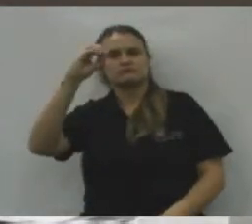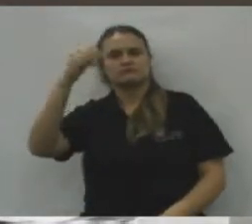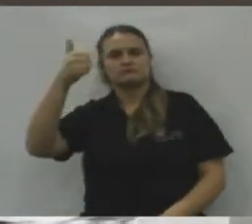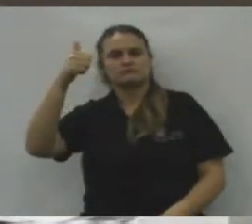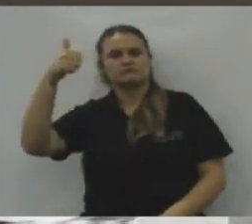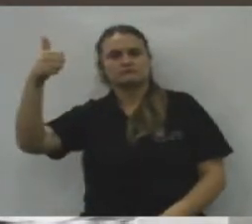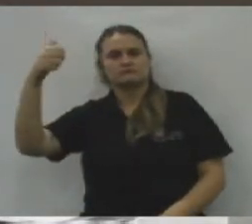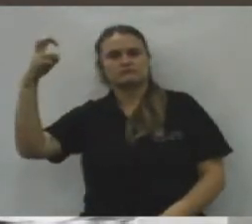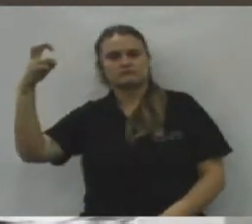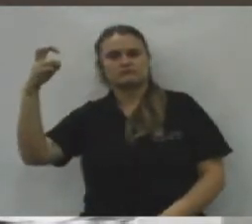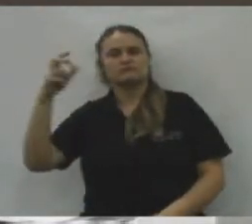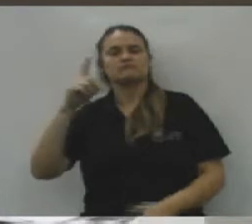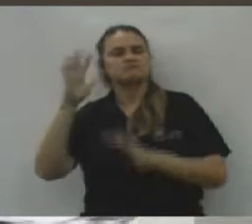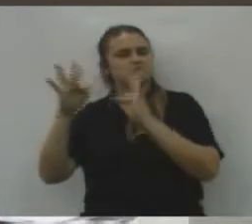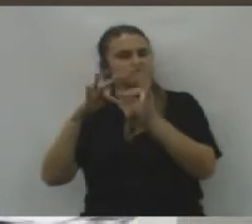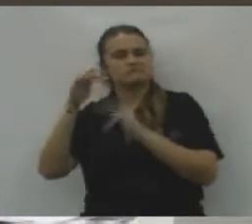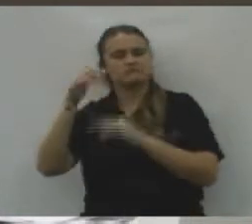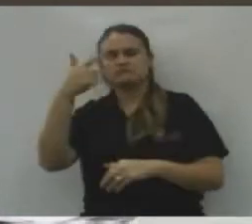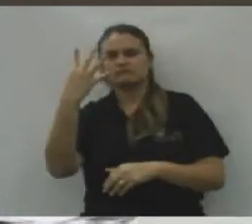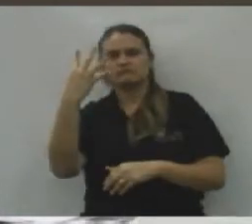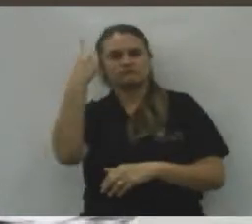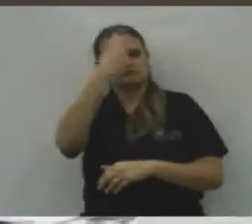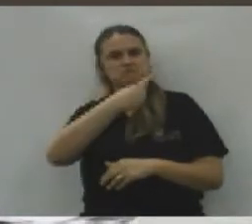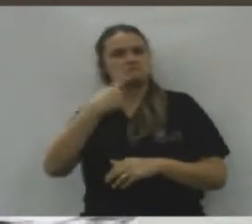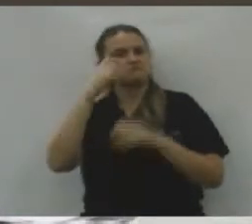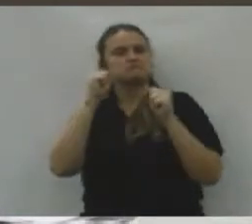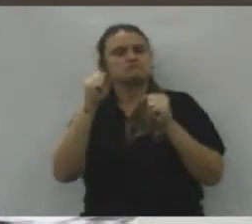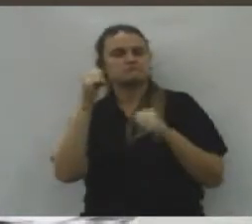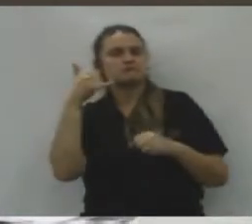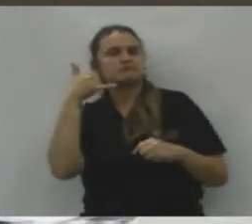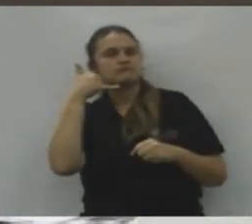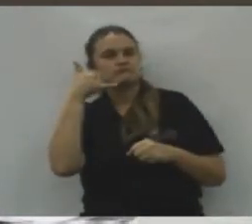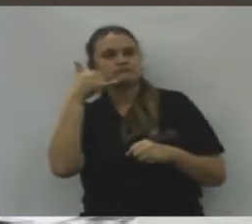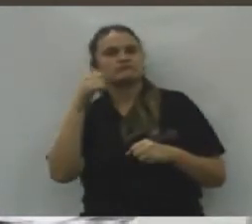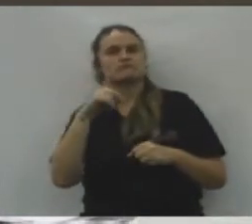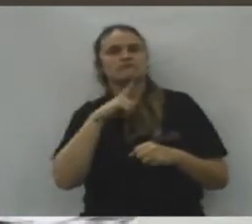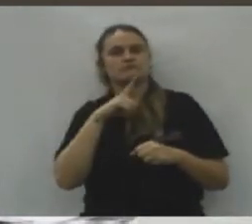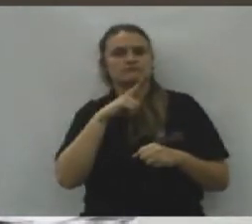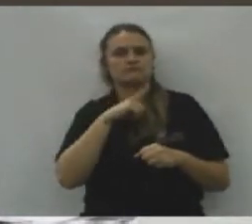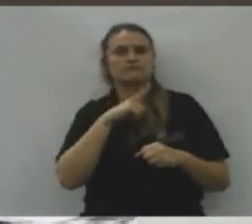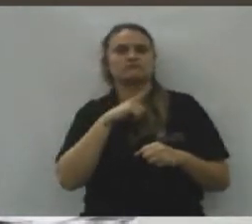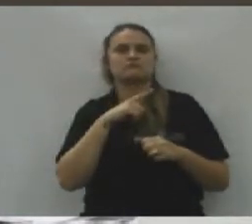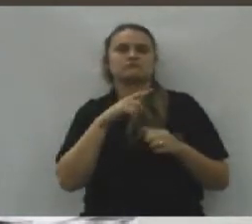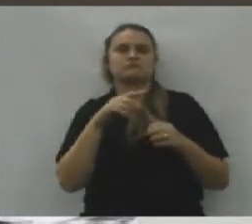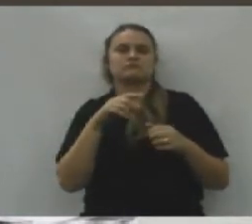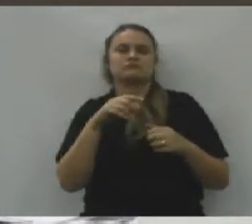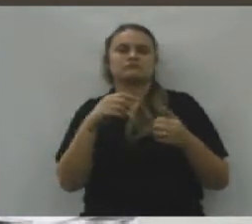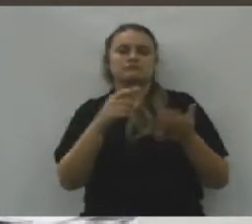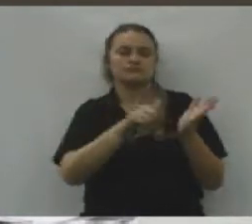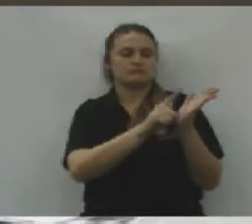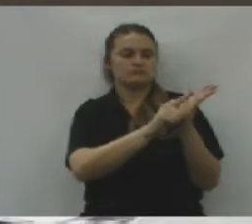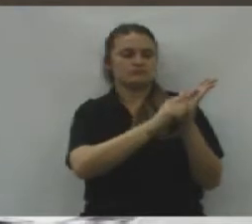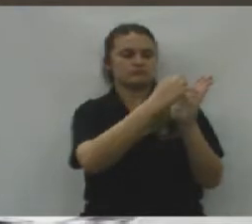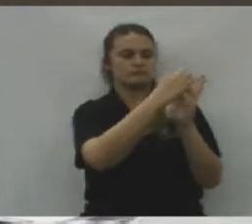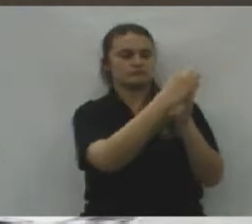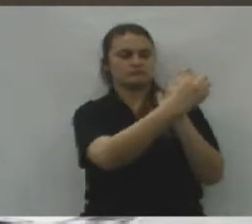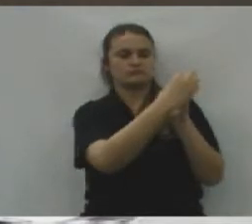0800-200-0115, que funciona 24 horas. Ao ligar, tem em mãos a conta de água e o número de sua